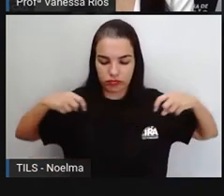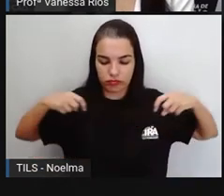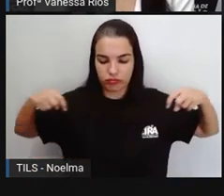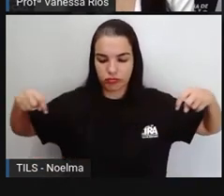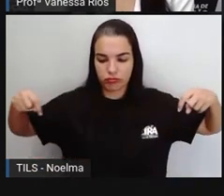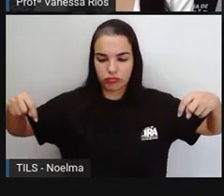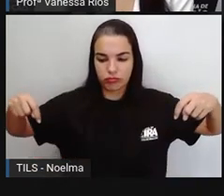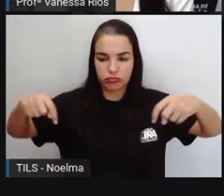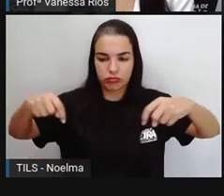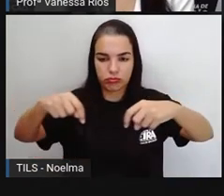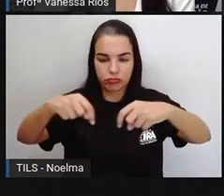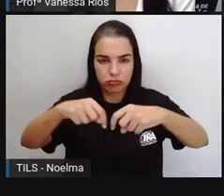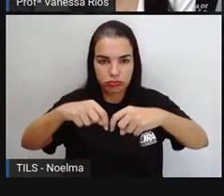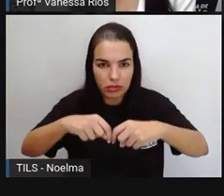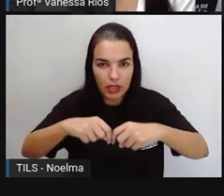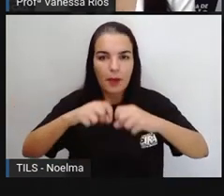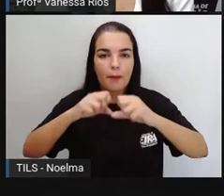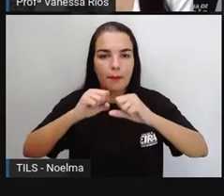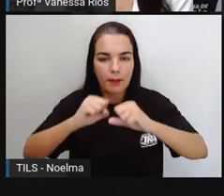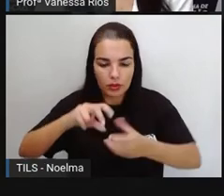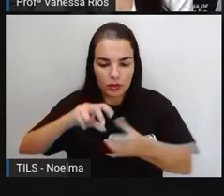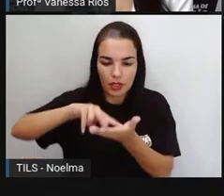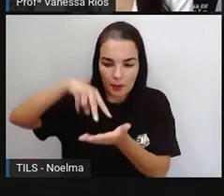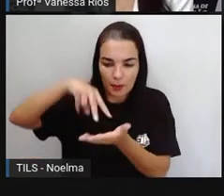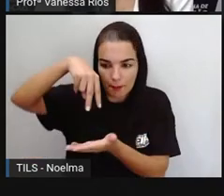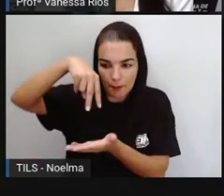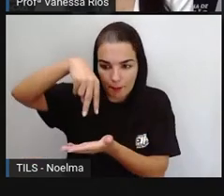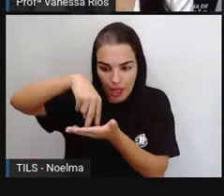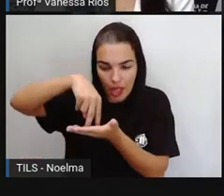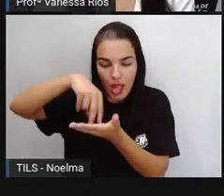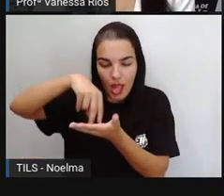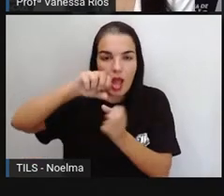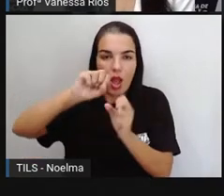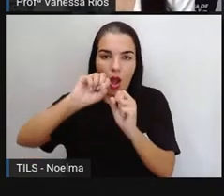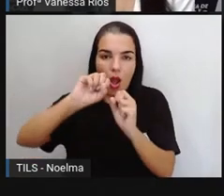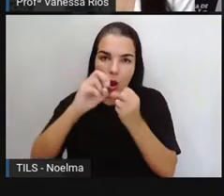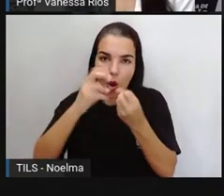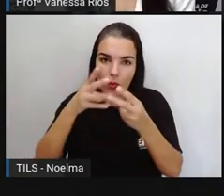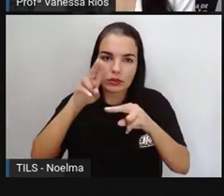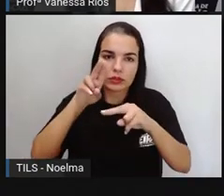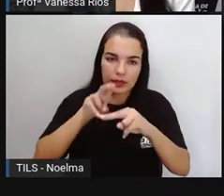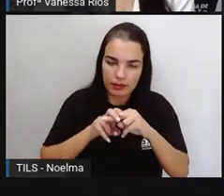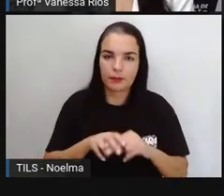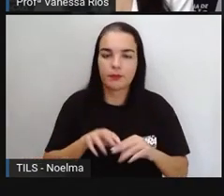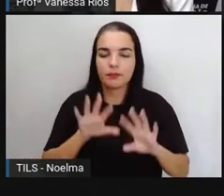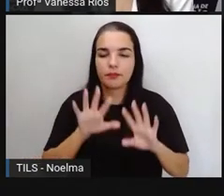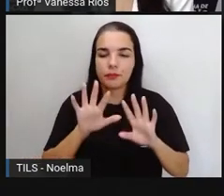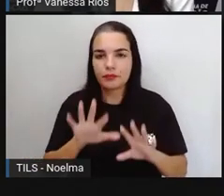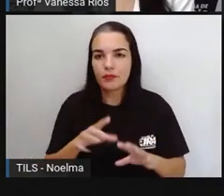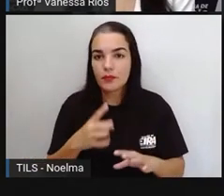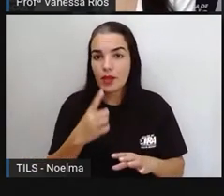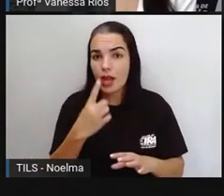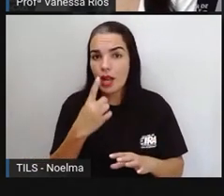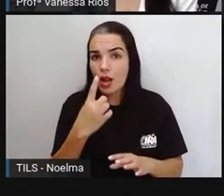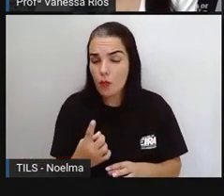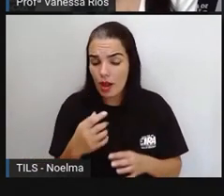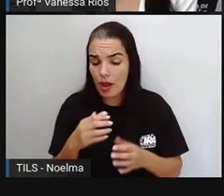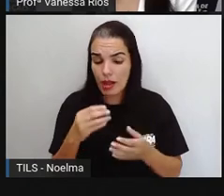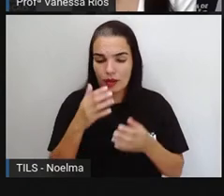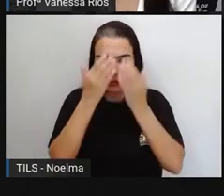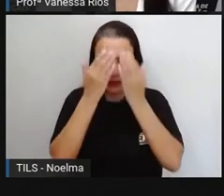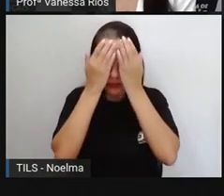Ou seja, elas podem estar de pé ou sentadas, tanto faz. Uma delas deve estar fora da roda e com olhos